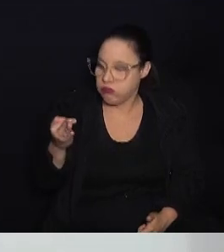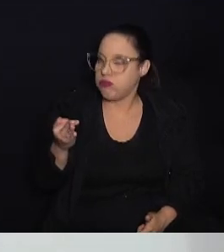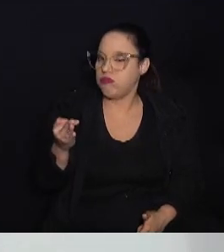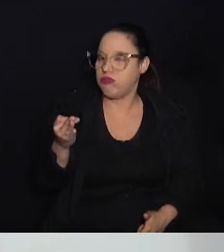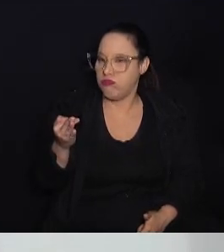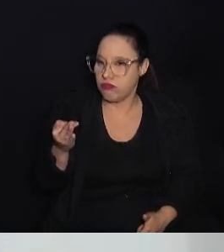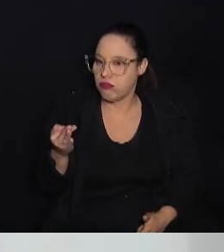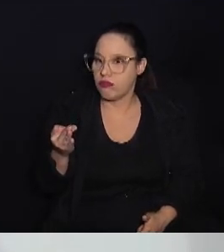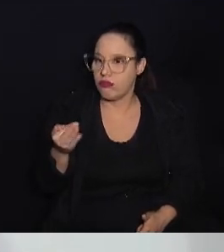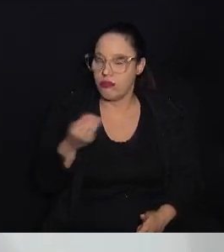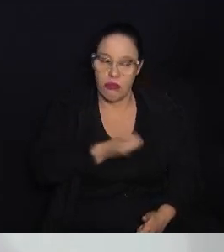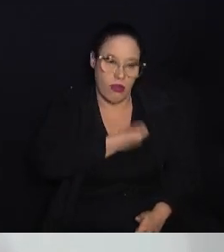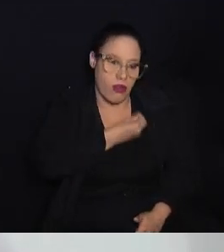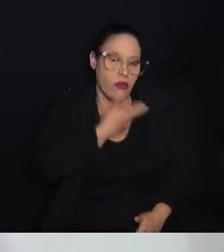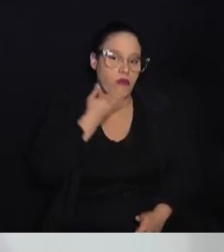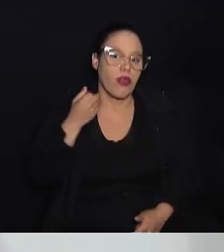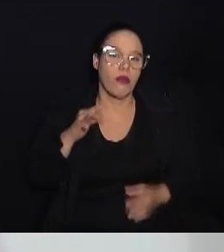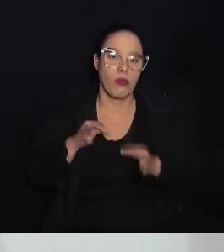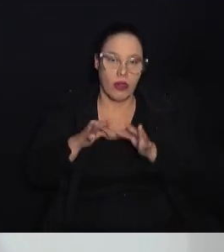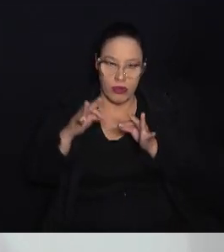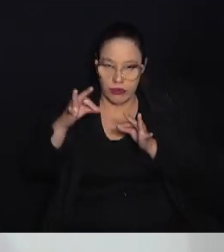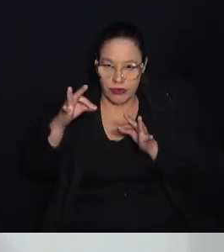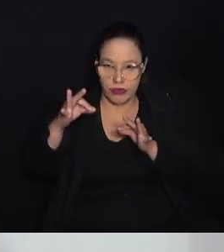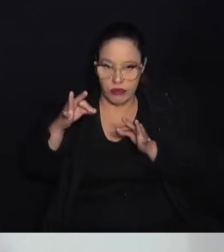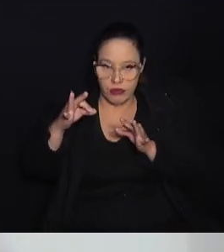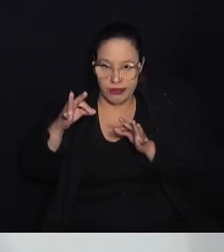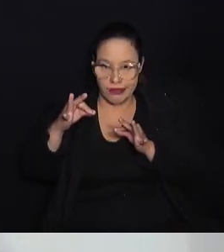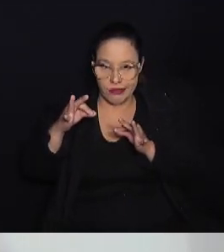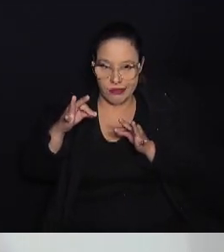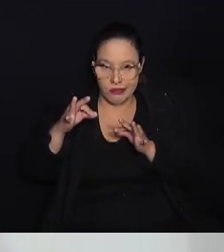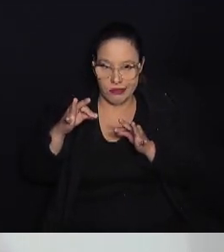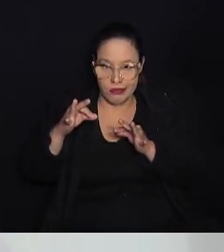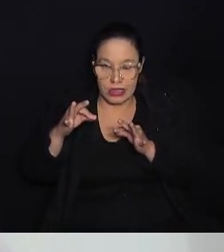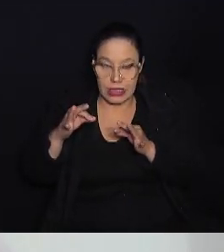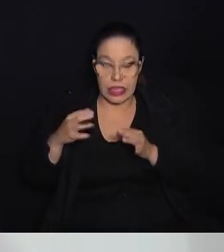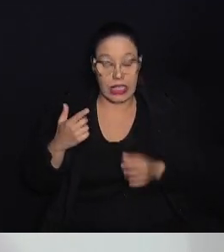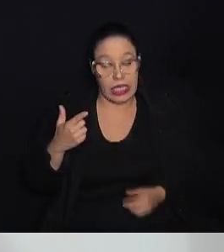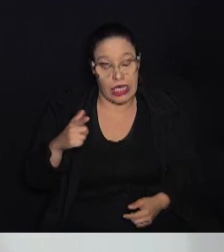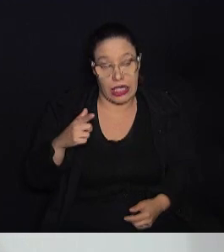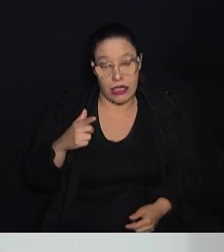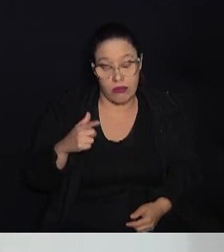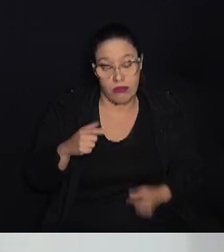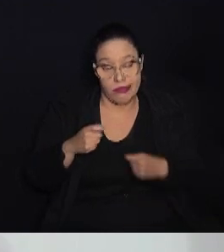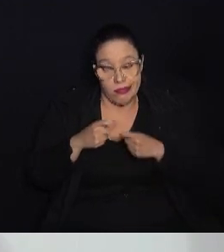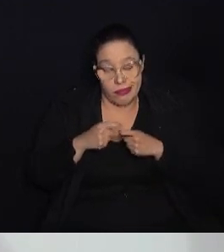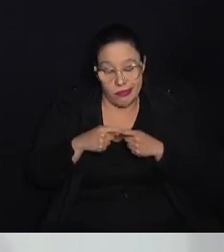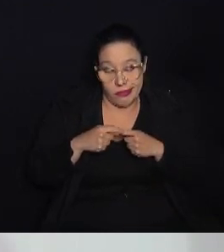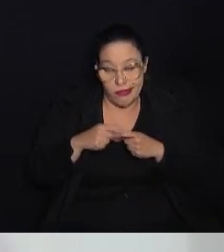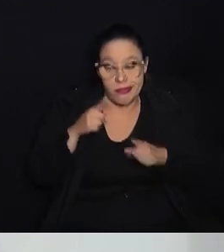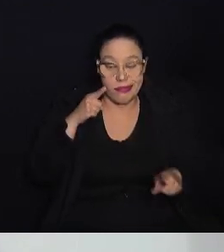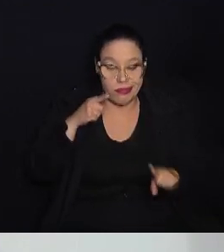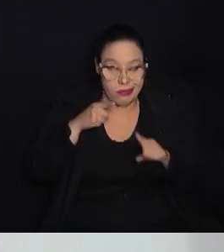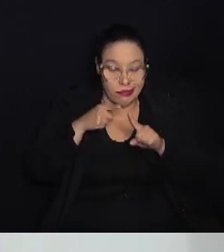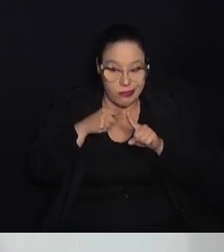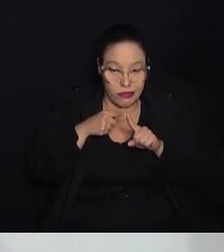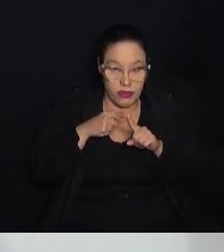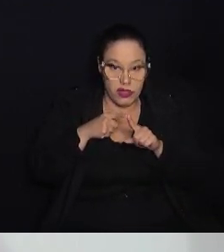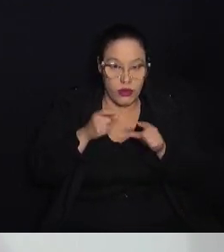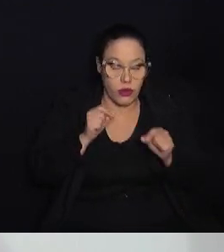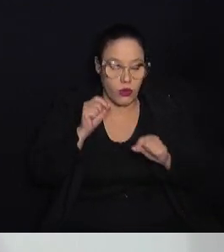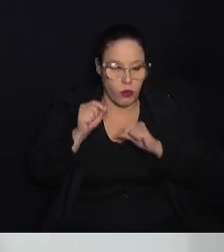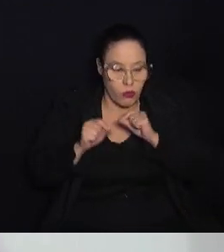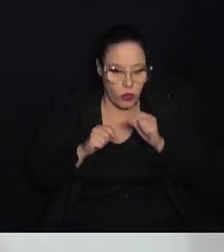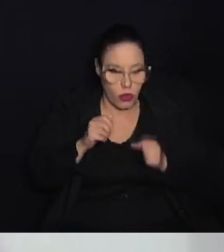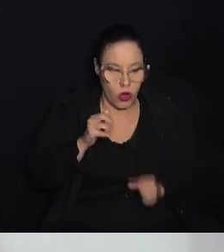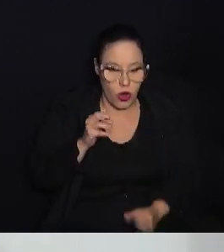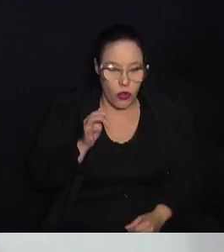gente permita uma vida melhor e mais longa, sem complicações do diabetes. E para os médicos, o nosso objetivo foi criar